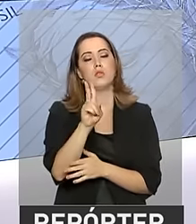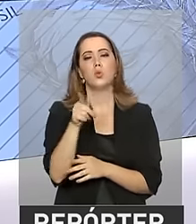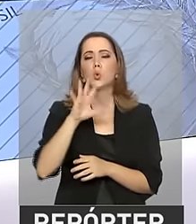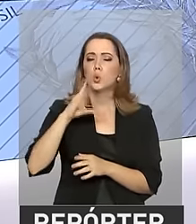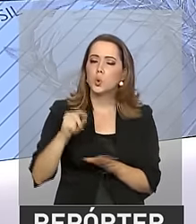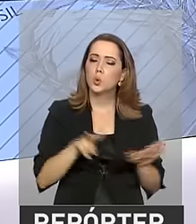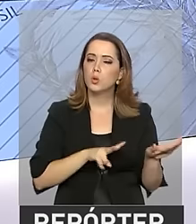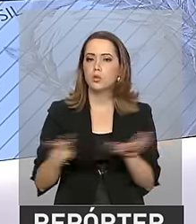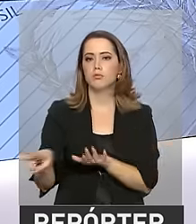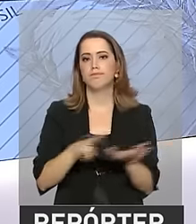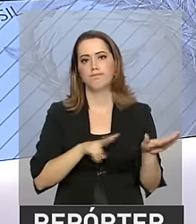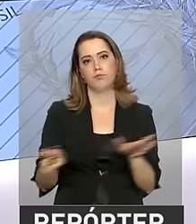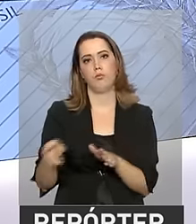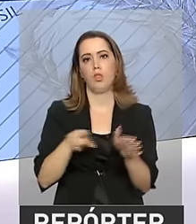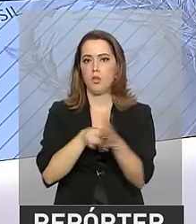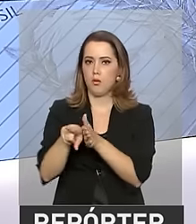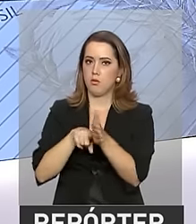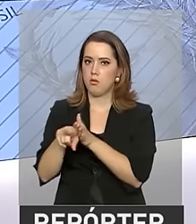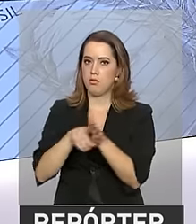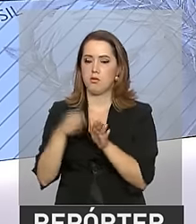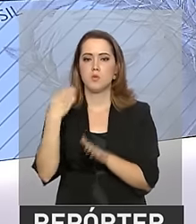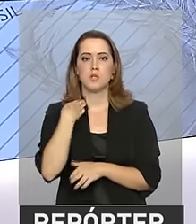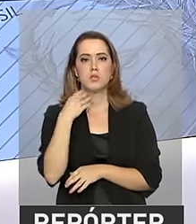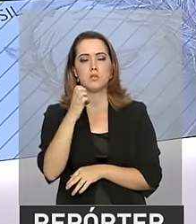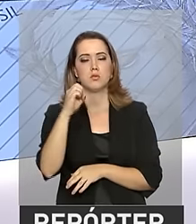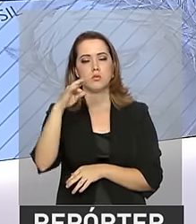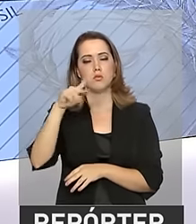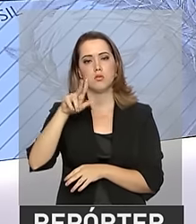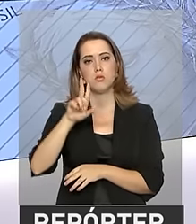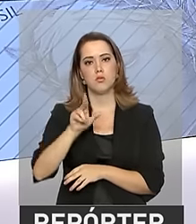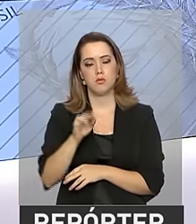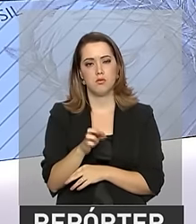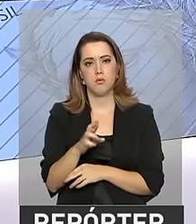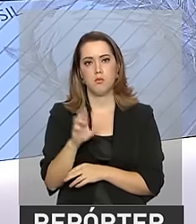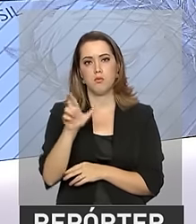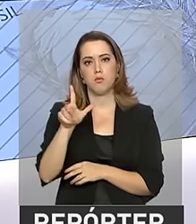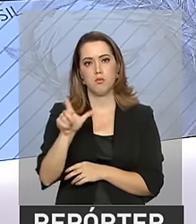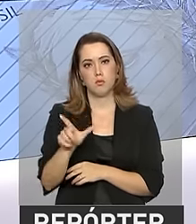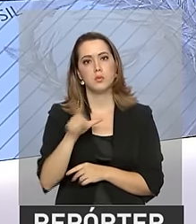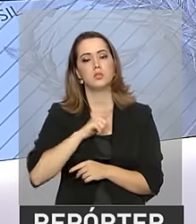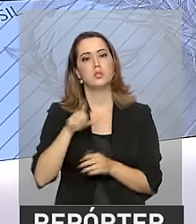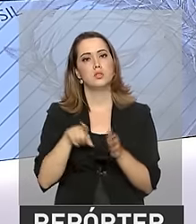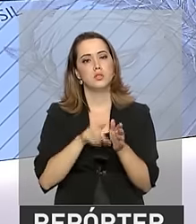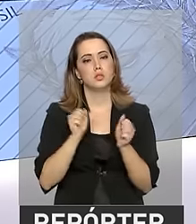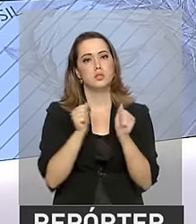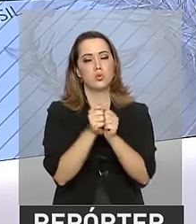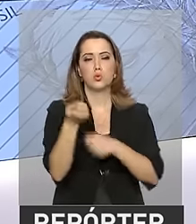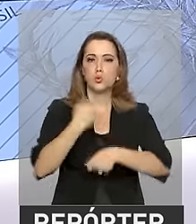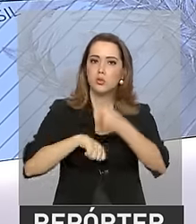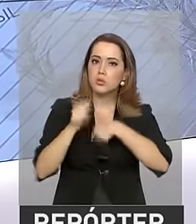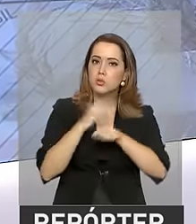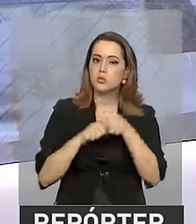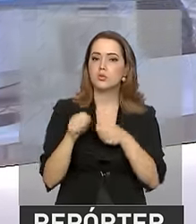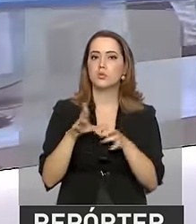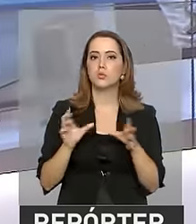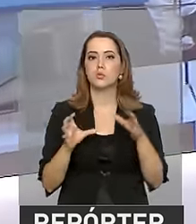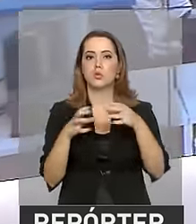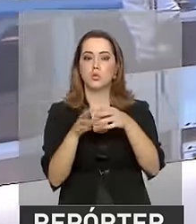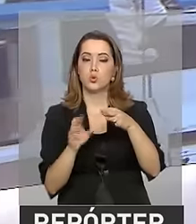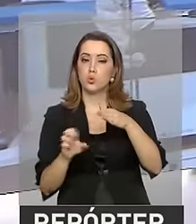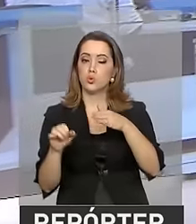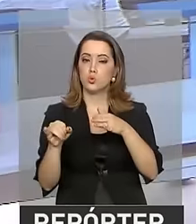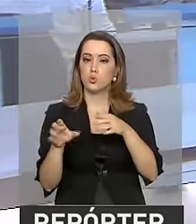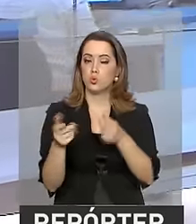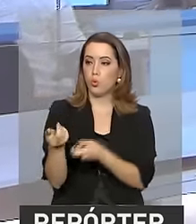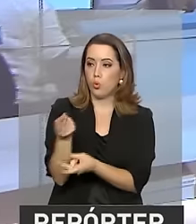semanalmente pelo banco central com economistas com economistas e instituições financeiras e quase